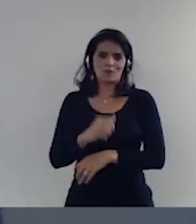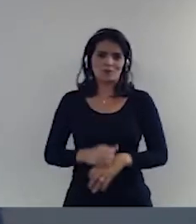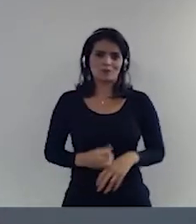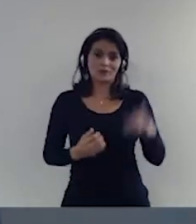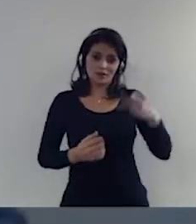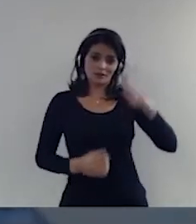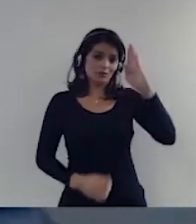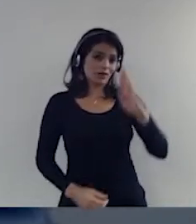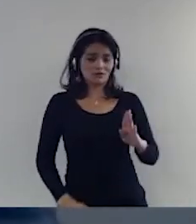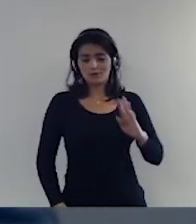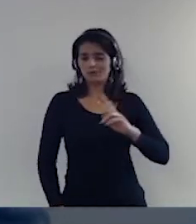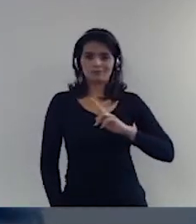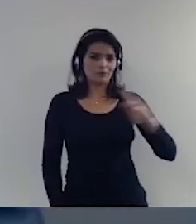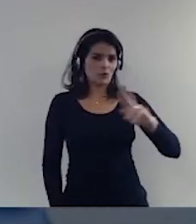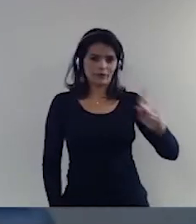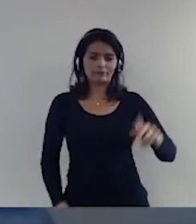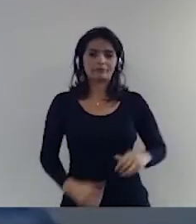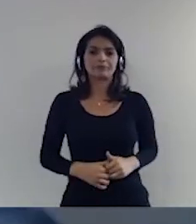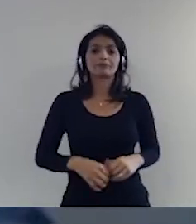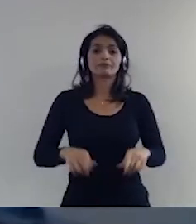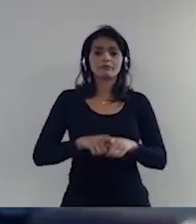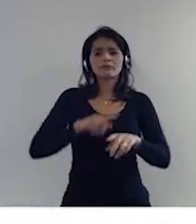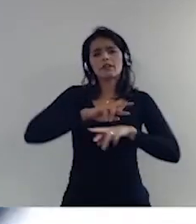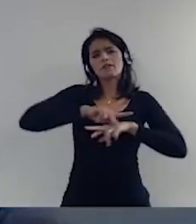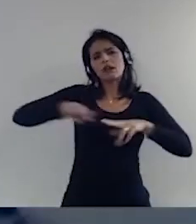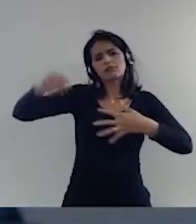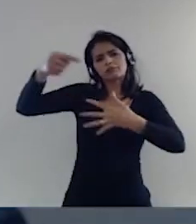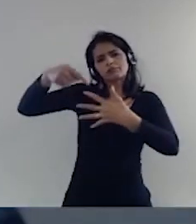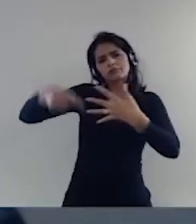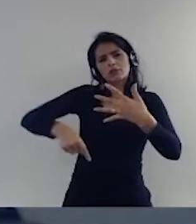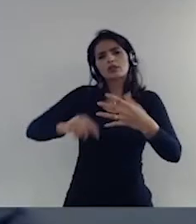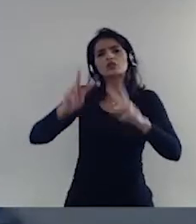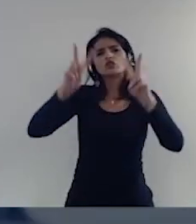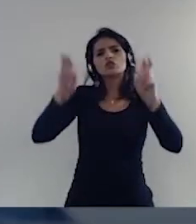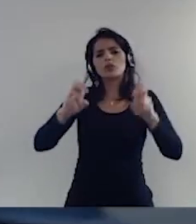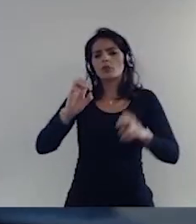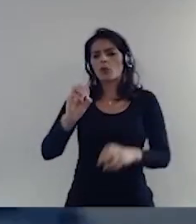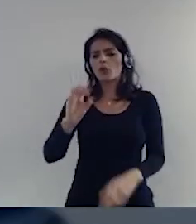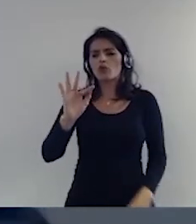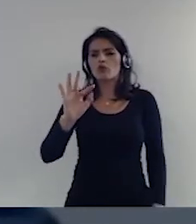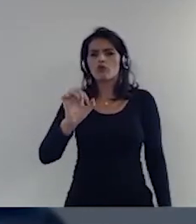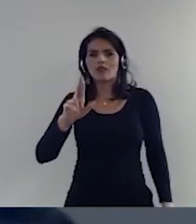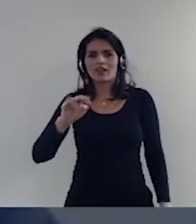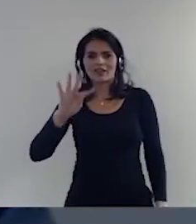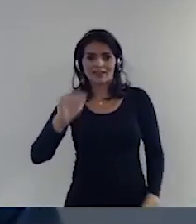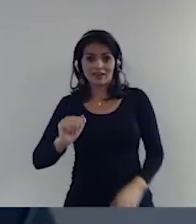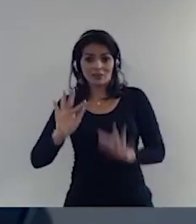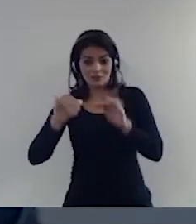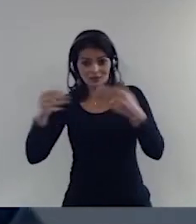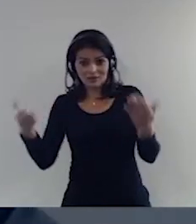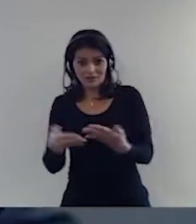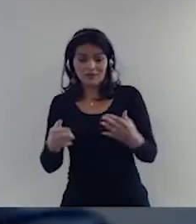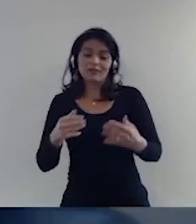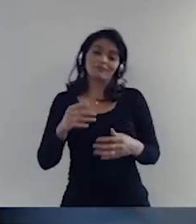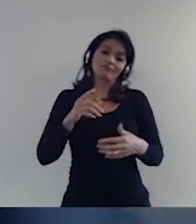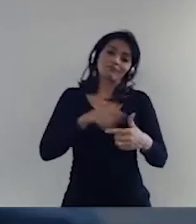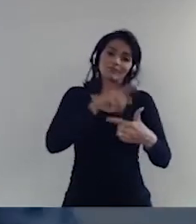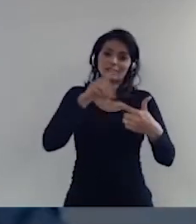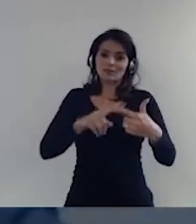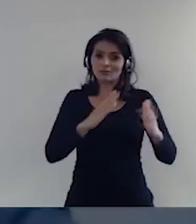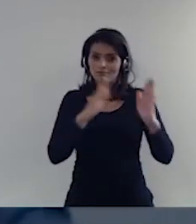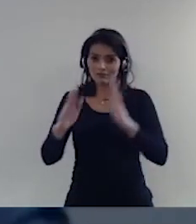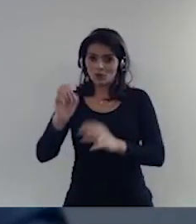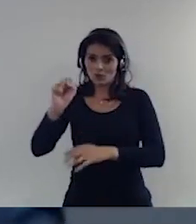brasileiro. Há outras questões interessantes sobre a oferta, mas eu vou parando por aqui. Quem sabe na segunda rodada eu possa complementar. Obrigado pela